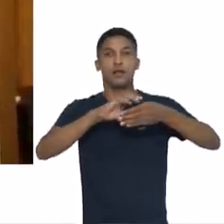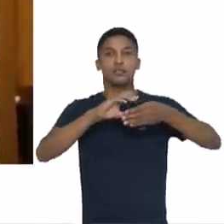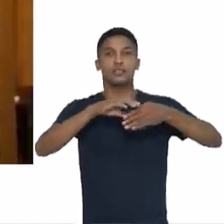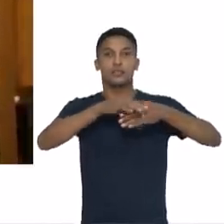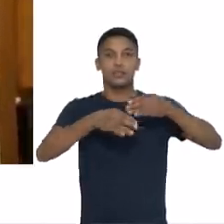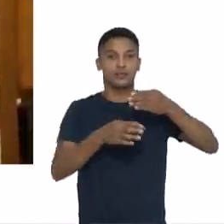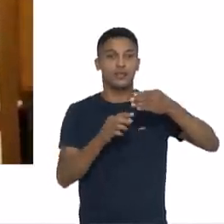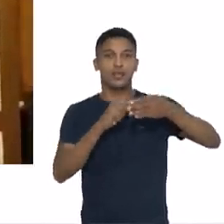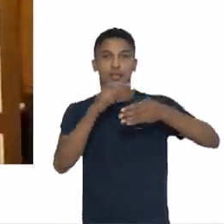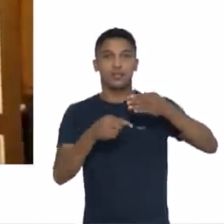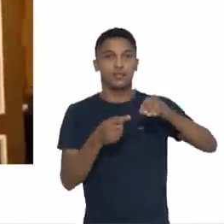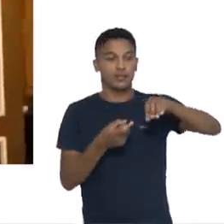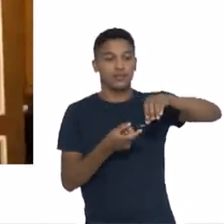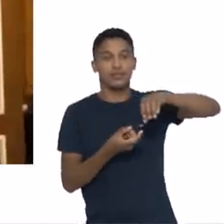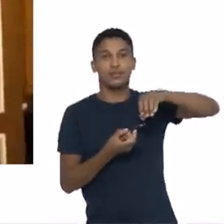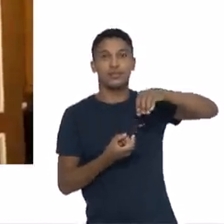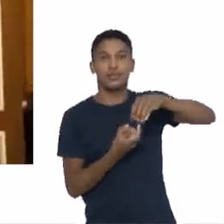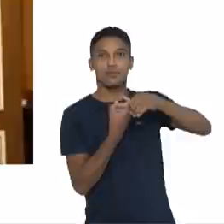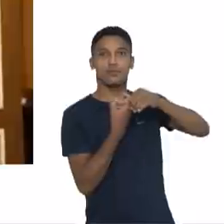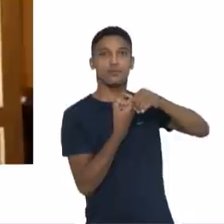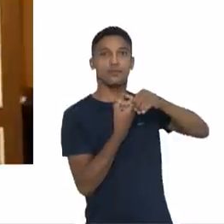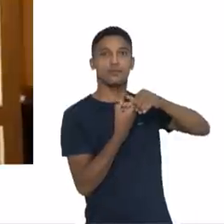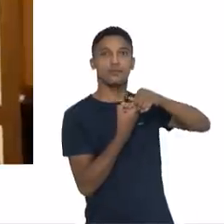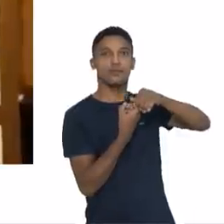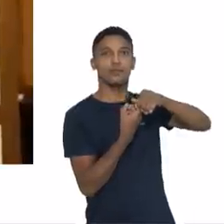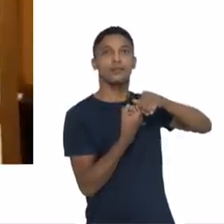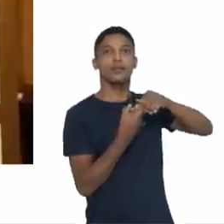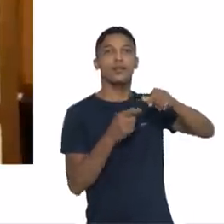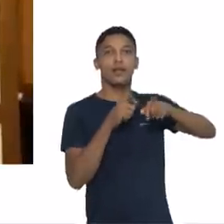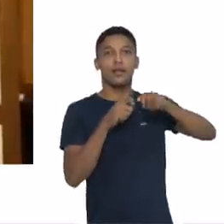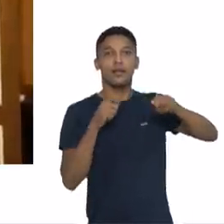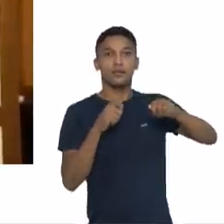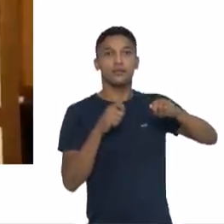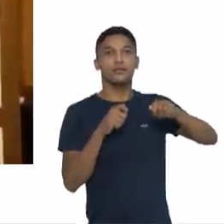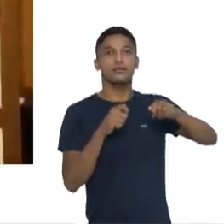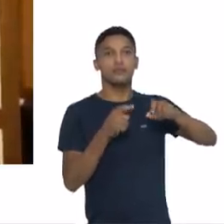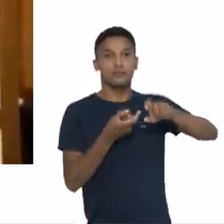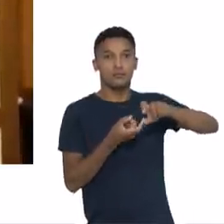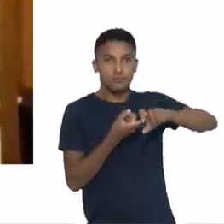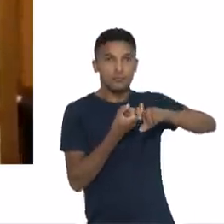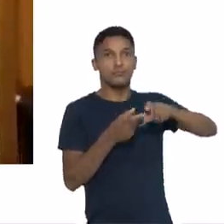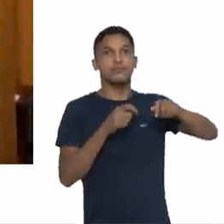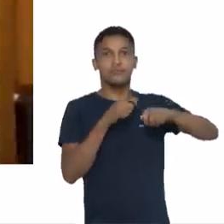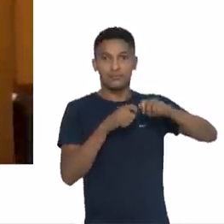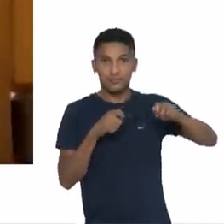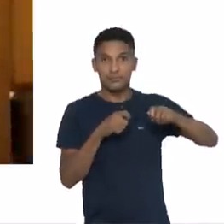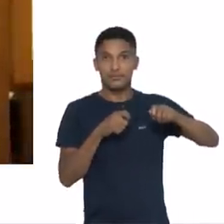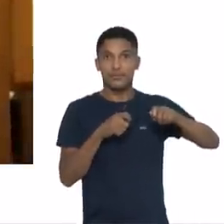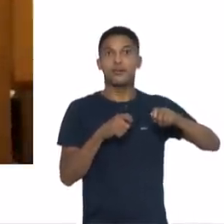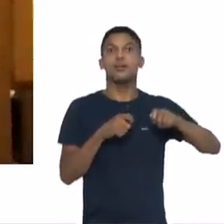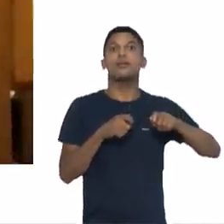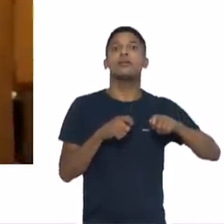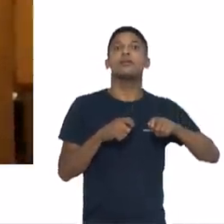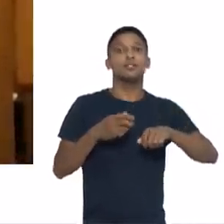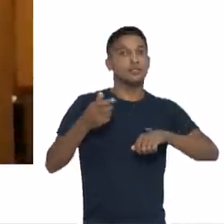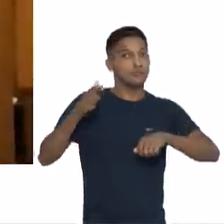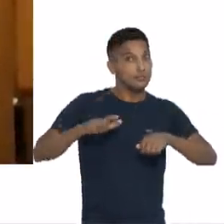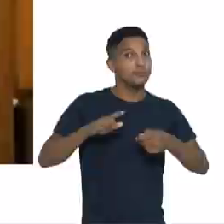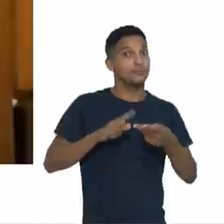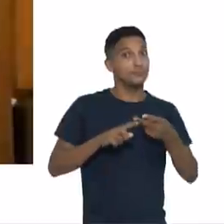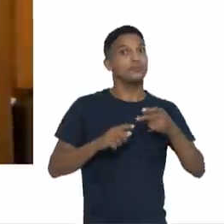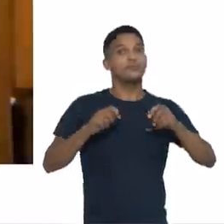meio e amarro um, amarro dois. E vou amarrar mais uma